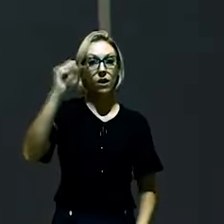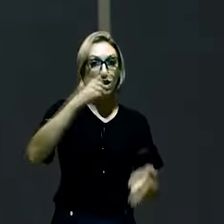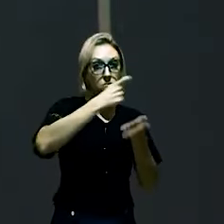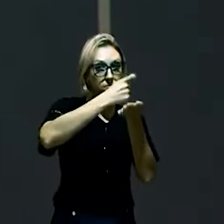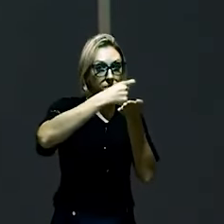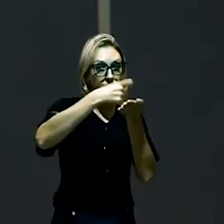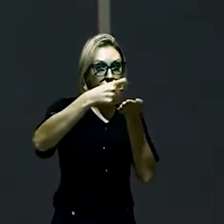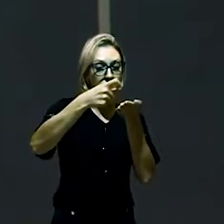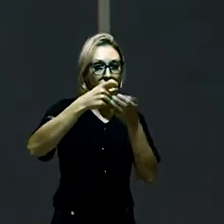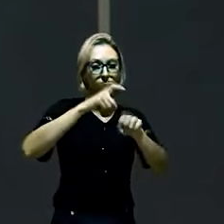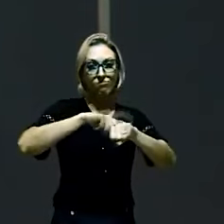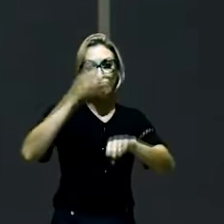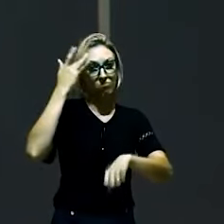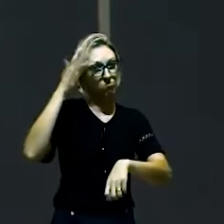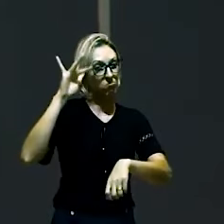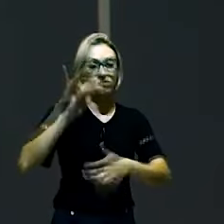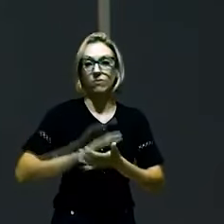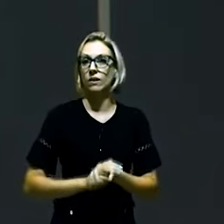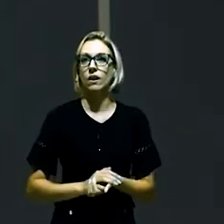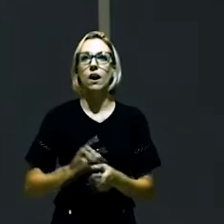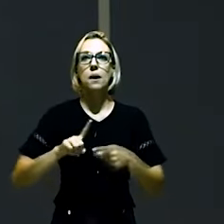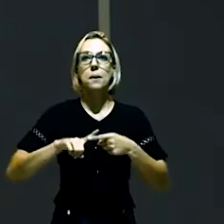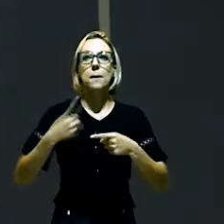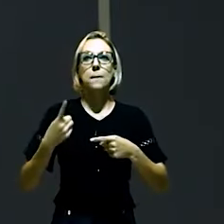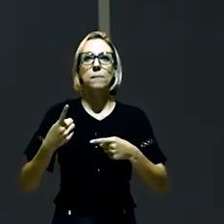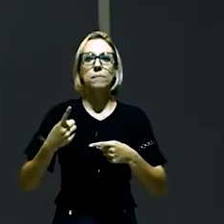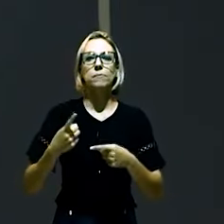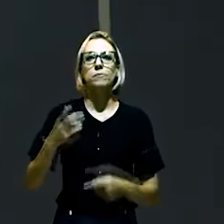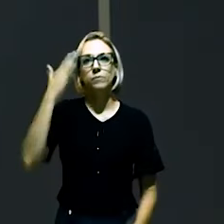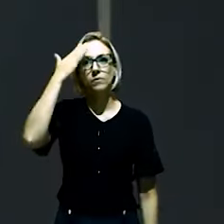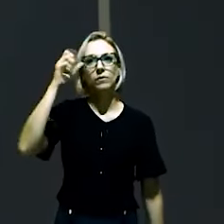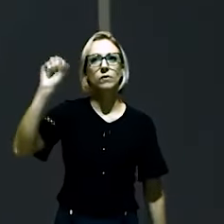Eu sei que Eclesiastes foi escrito quando Salomão já era maduro.